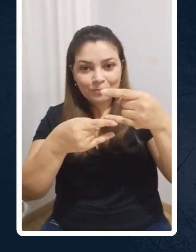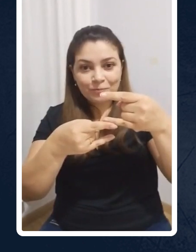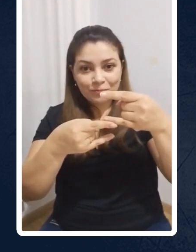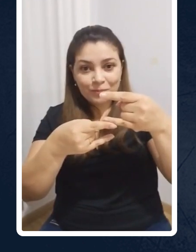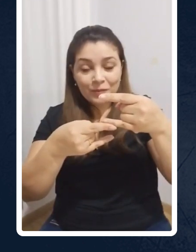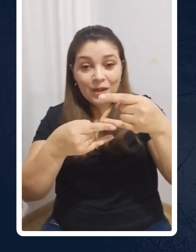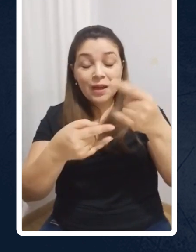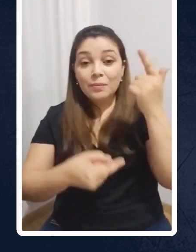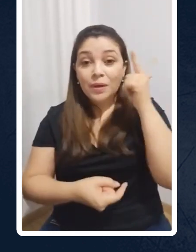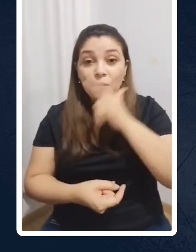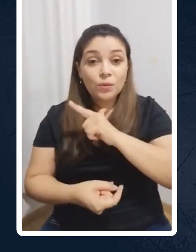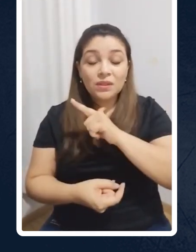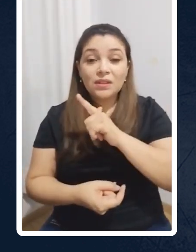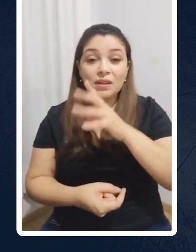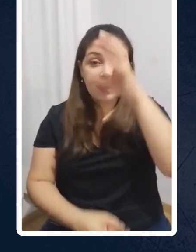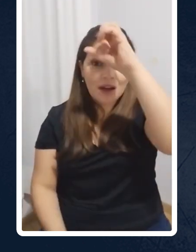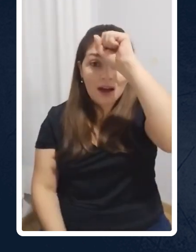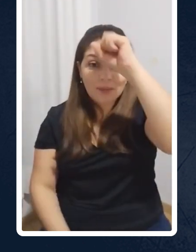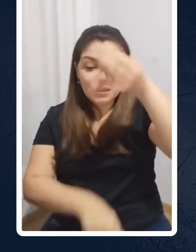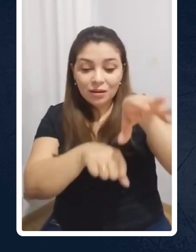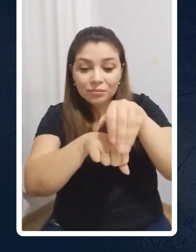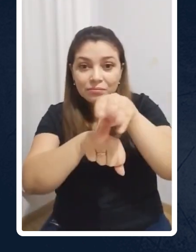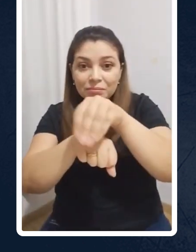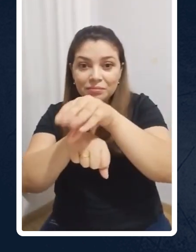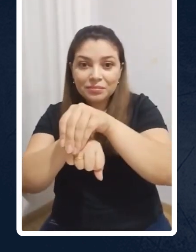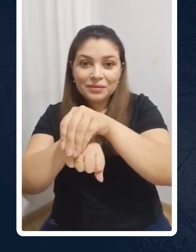experiências de uma mulher de 76 anos,